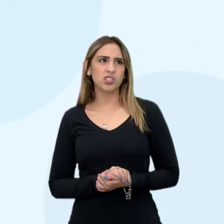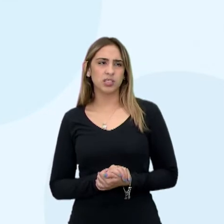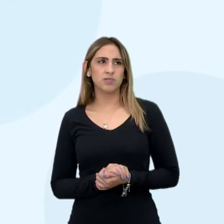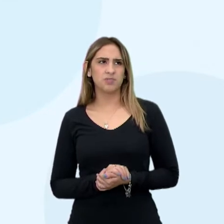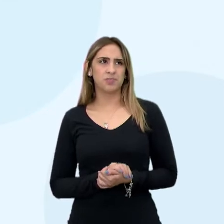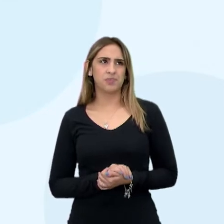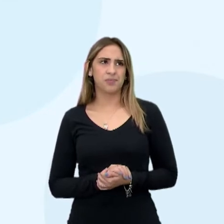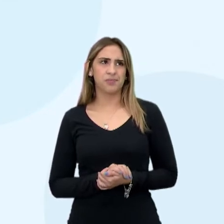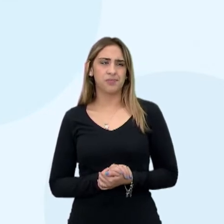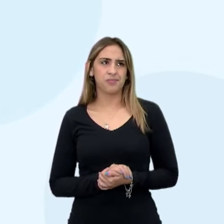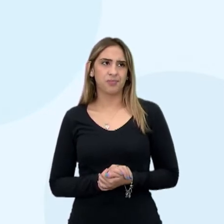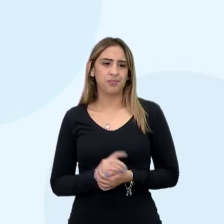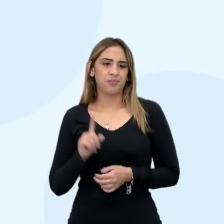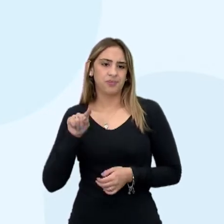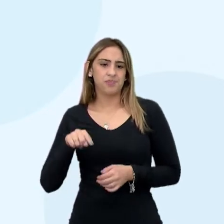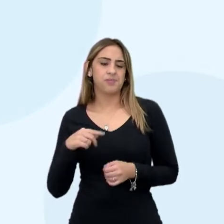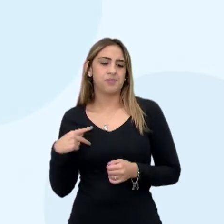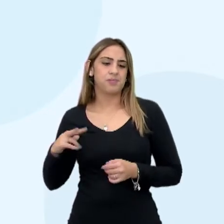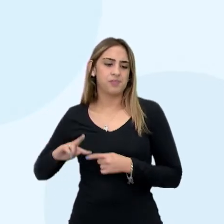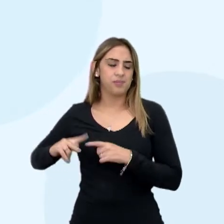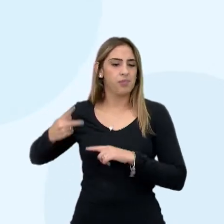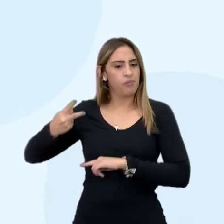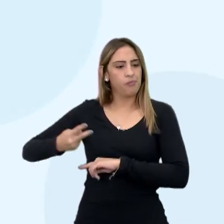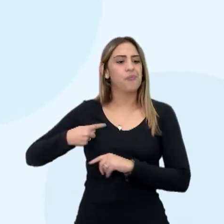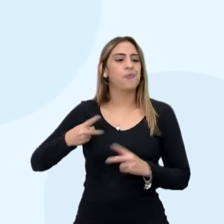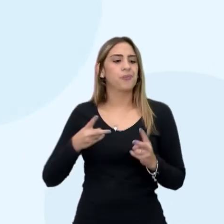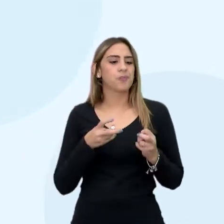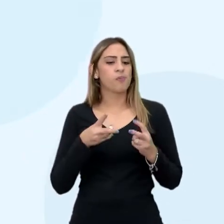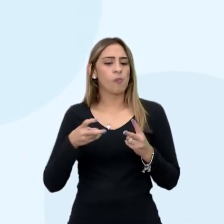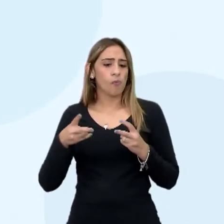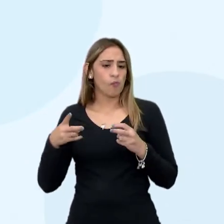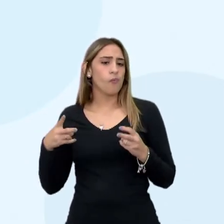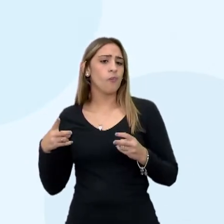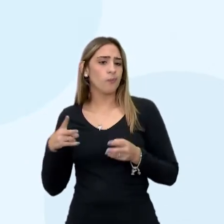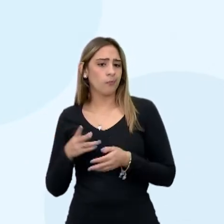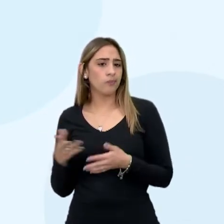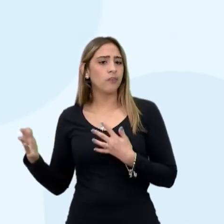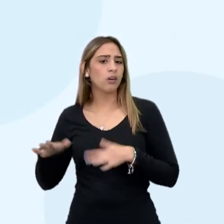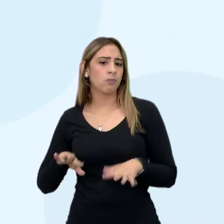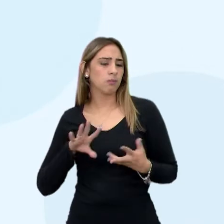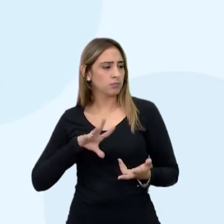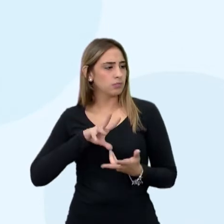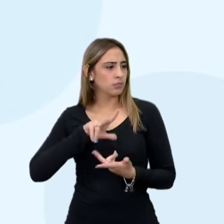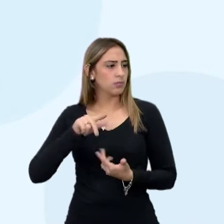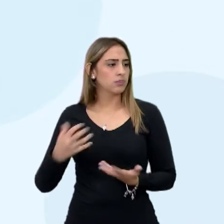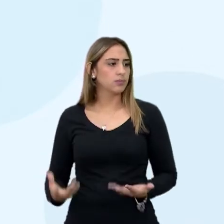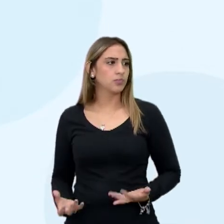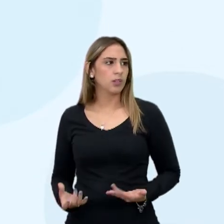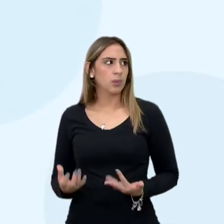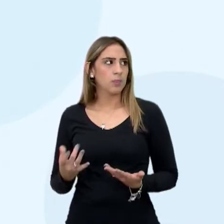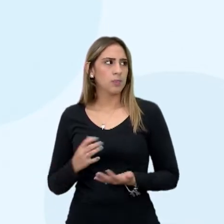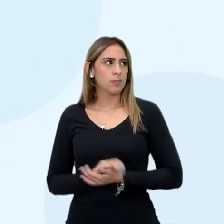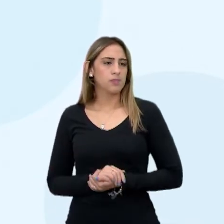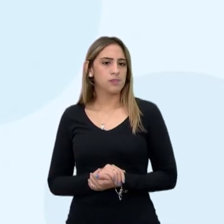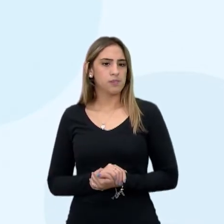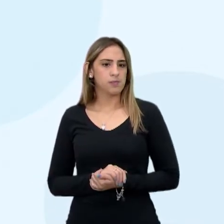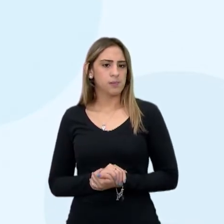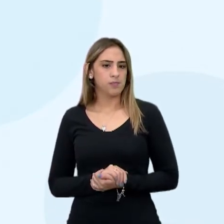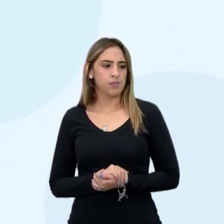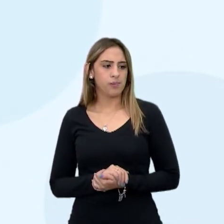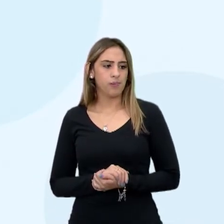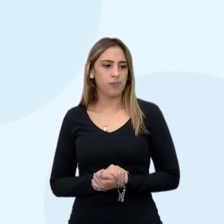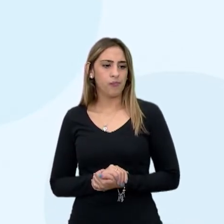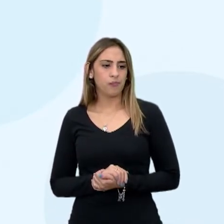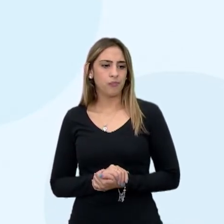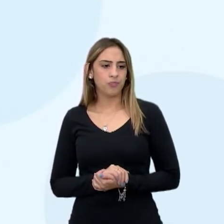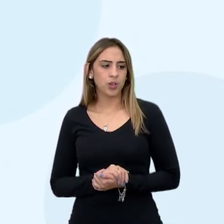sismômetro, que é o transdutor que percebe os movimentos do solo em um registrador. O sismômetro basicamente